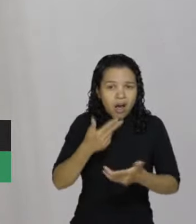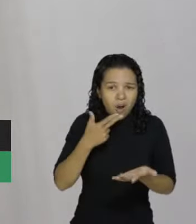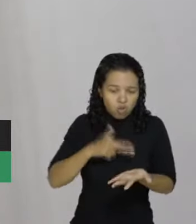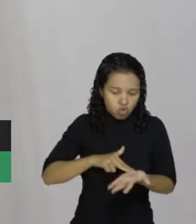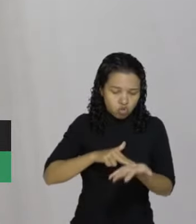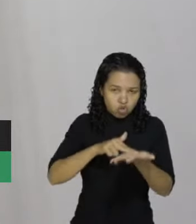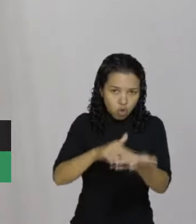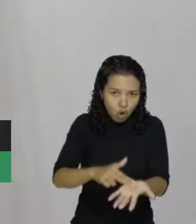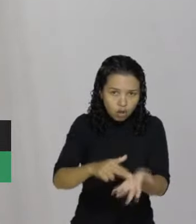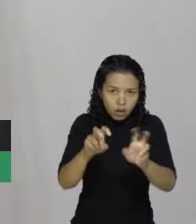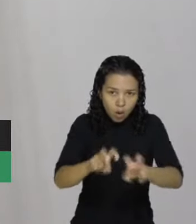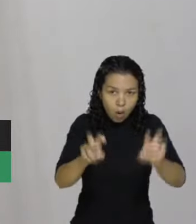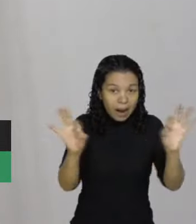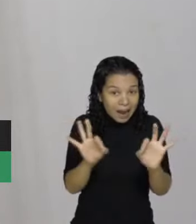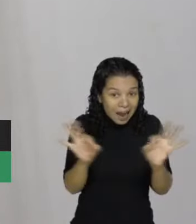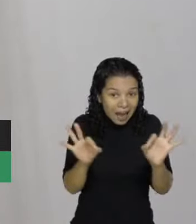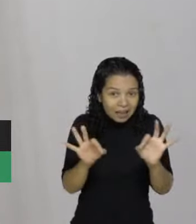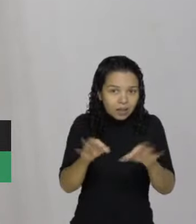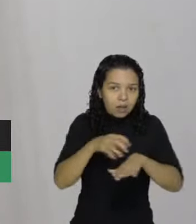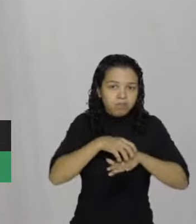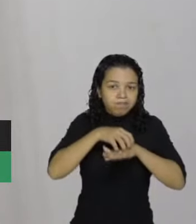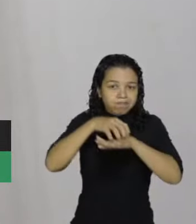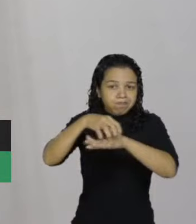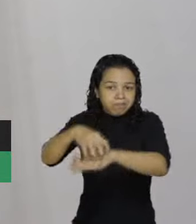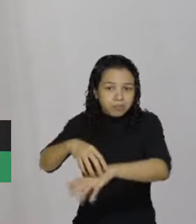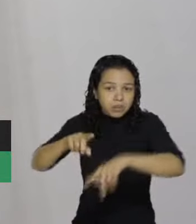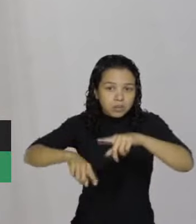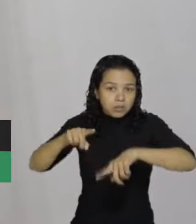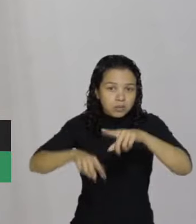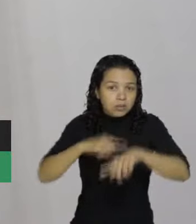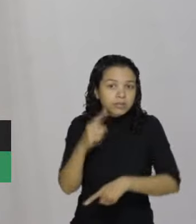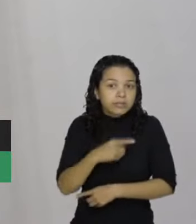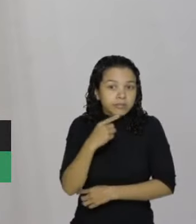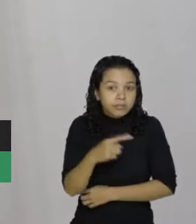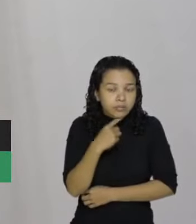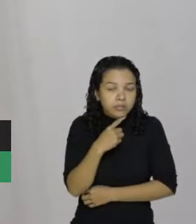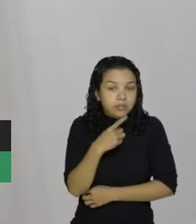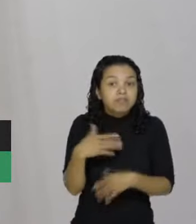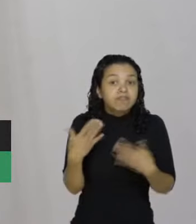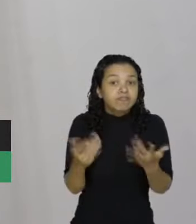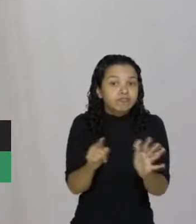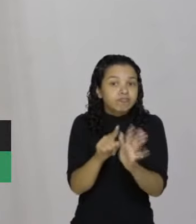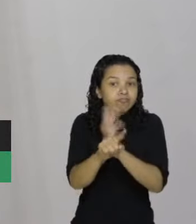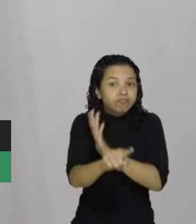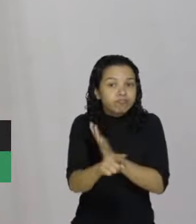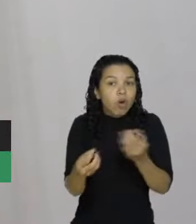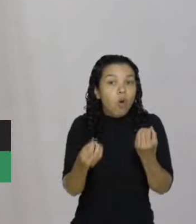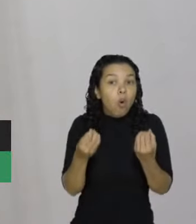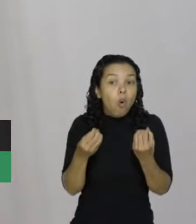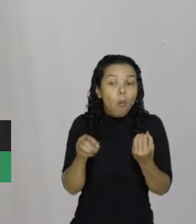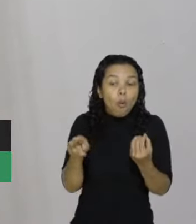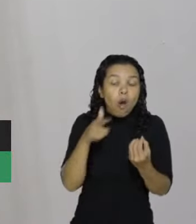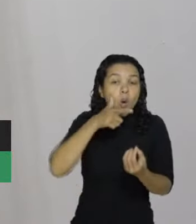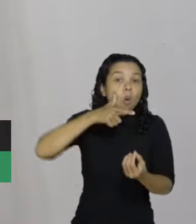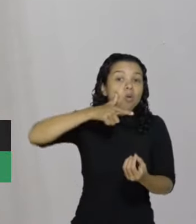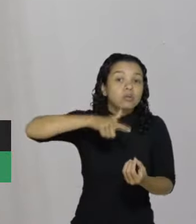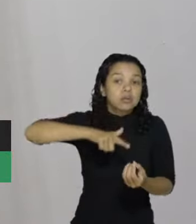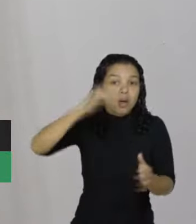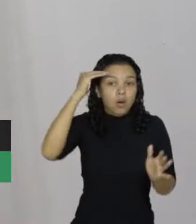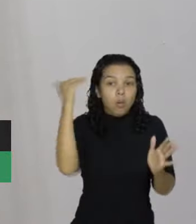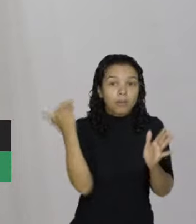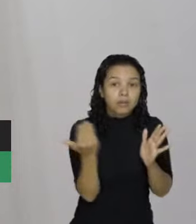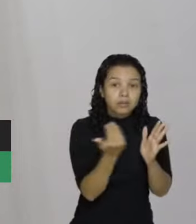ser feito. A questão é, como é que os agricultores vão cumprir com esta determinação